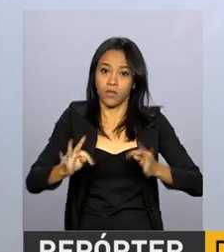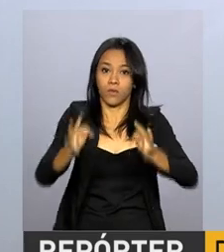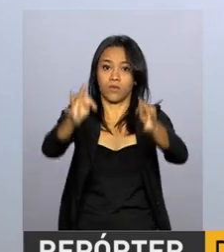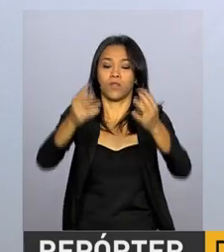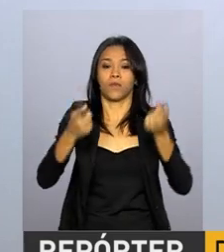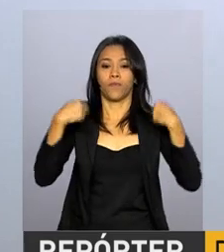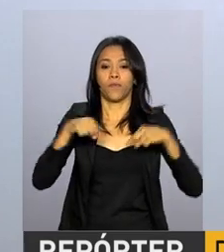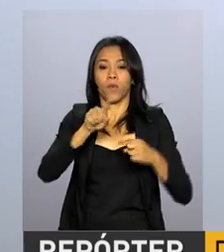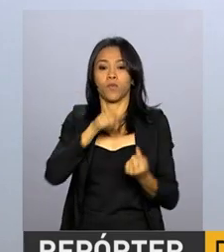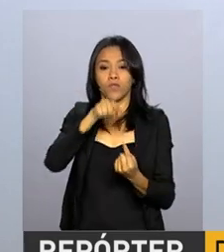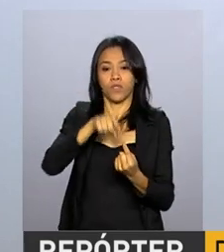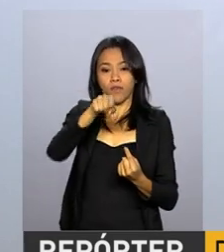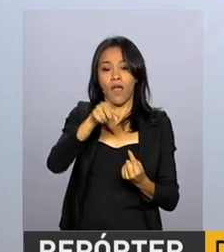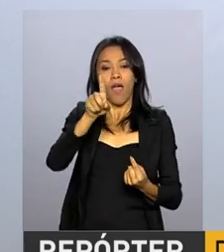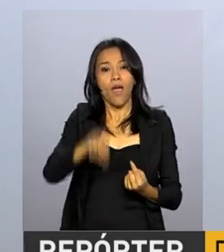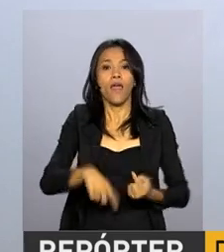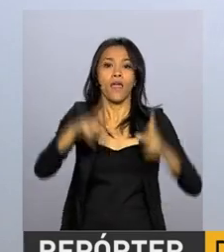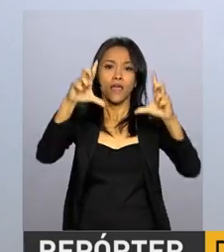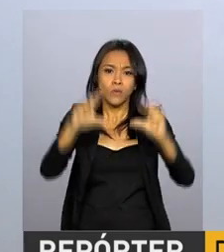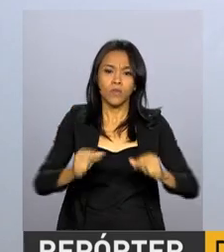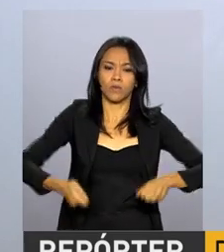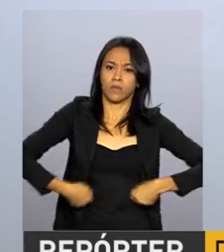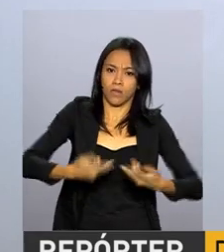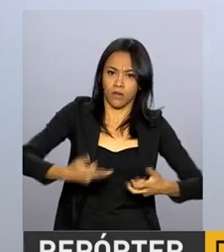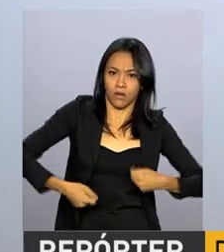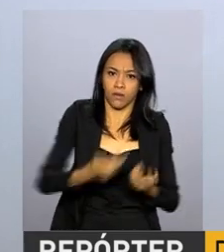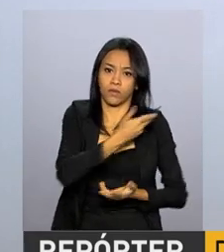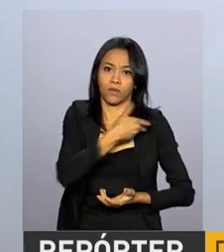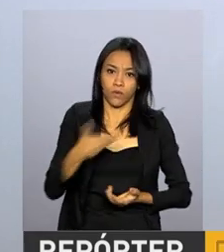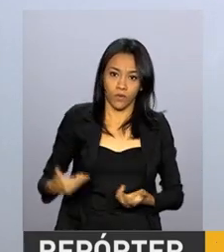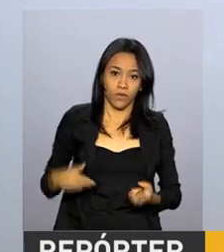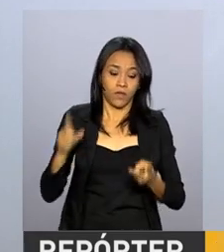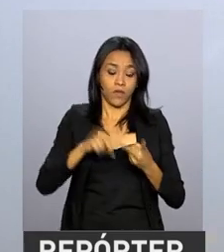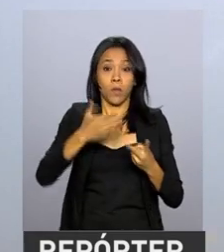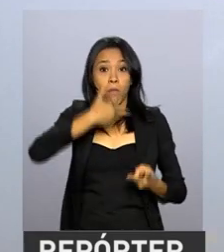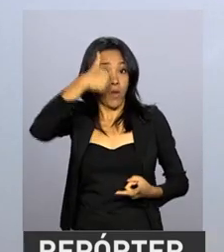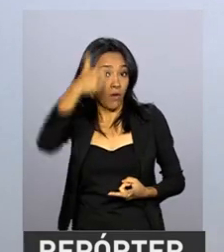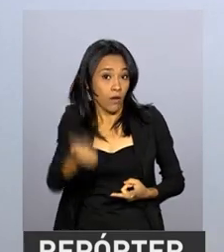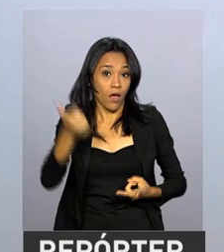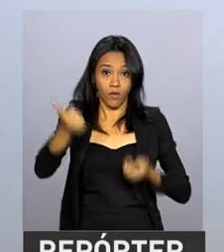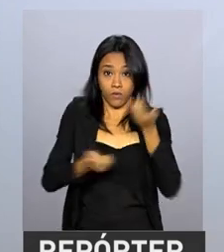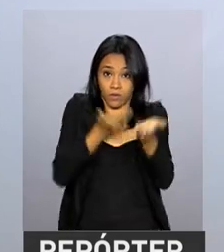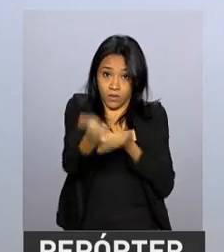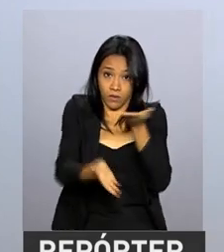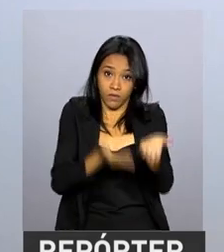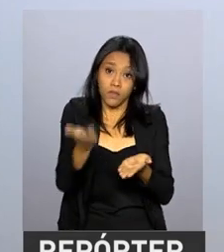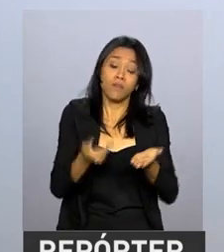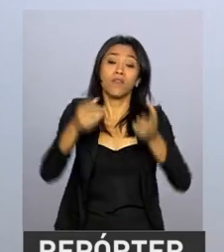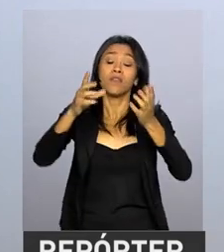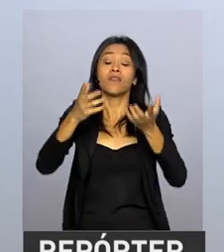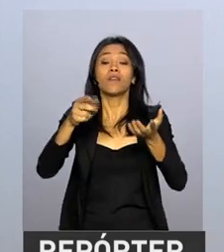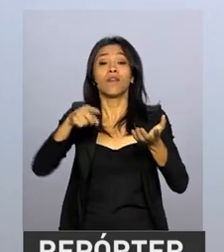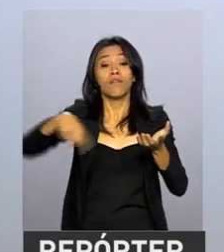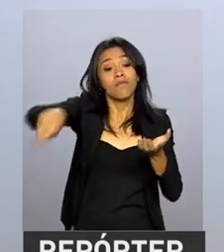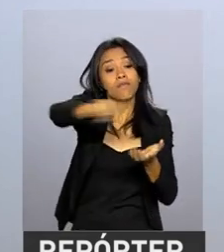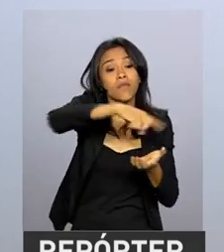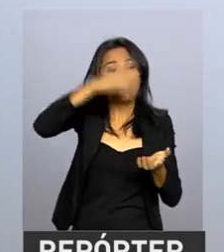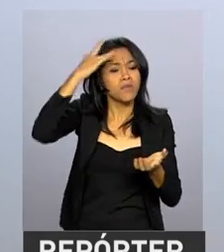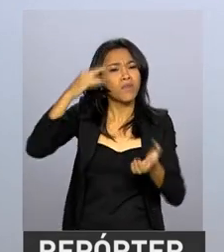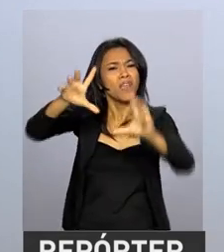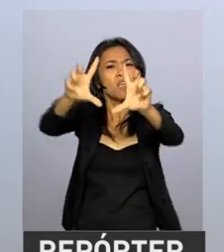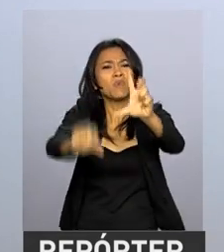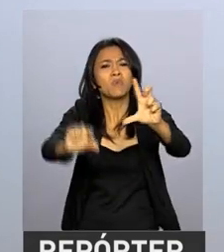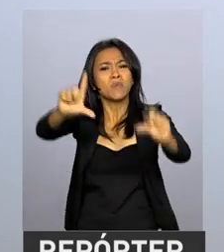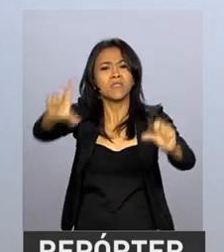de funcionamento do governo, melhorar a qualidade do serviço e reduzir para o cidadão, né, o